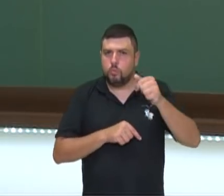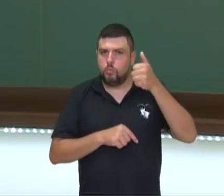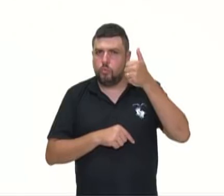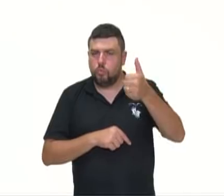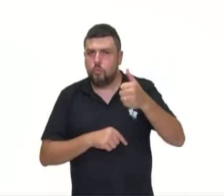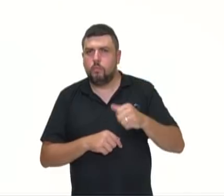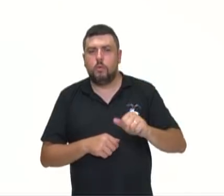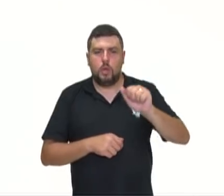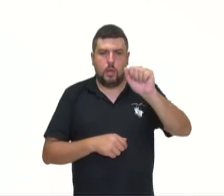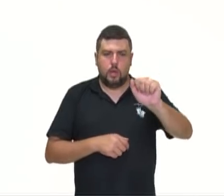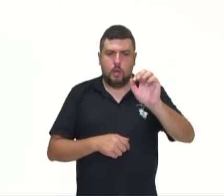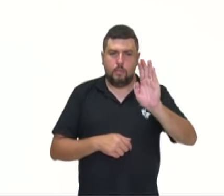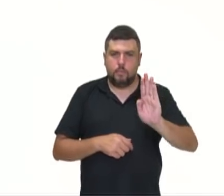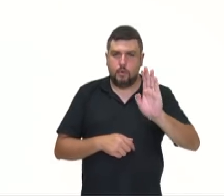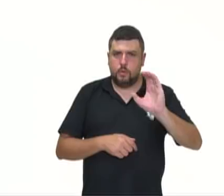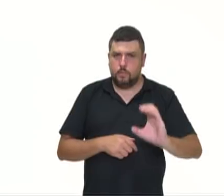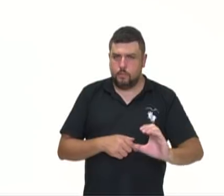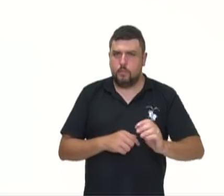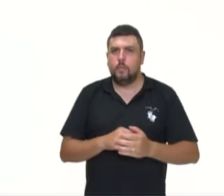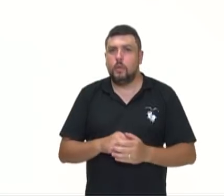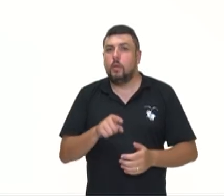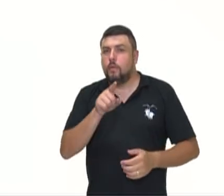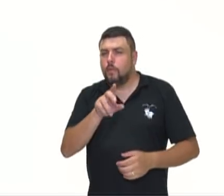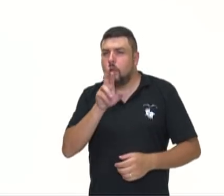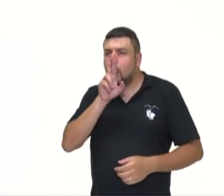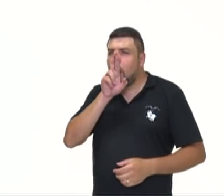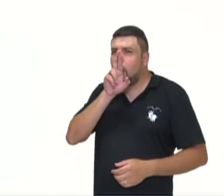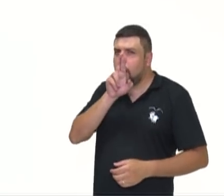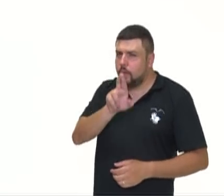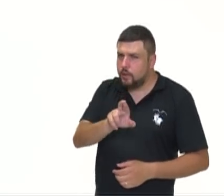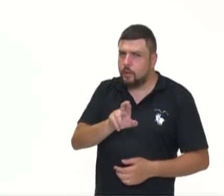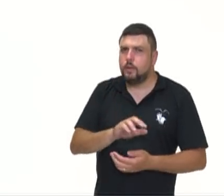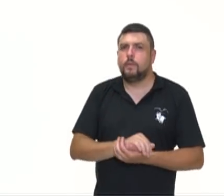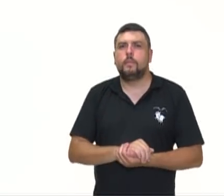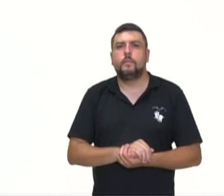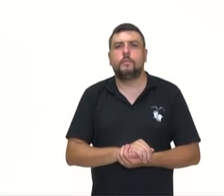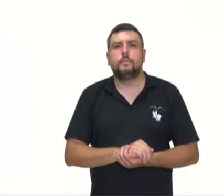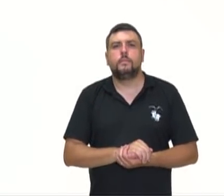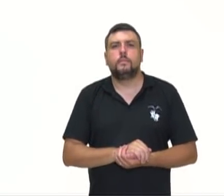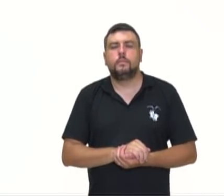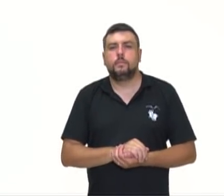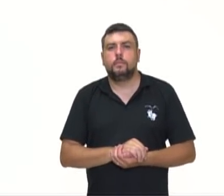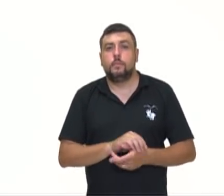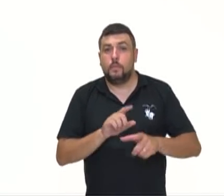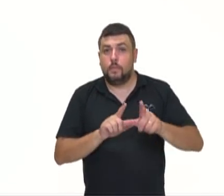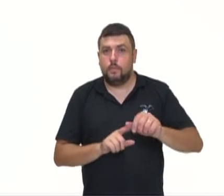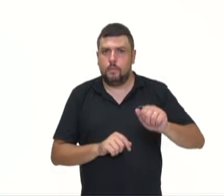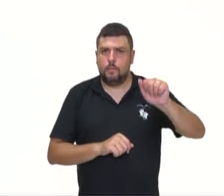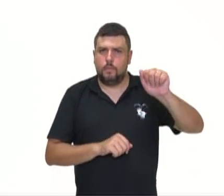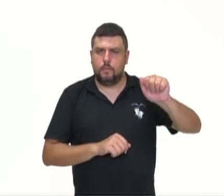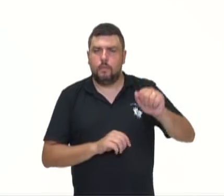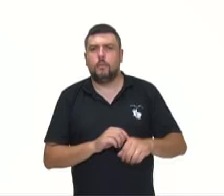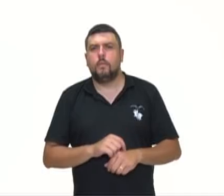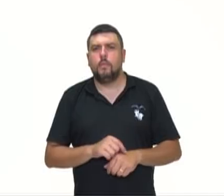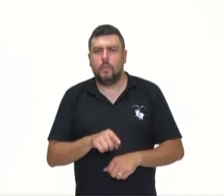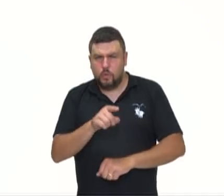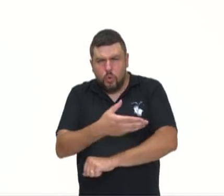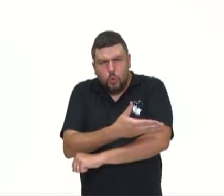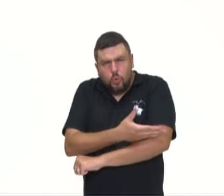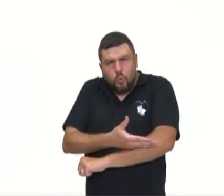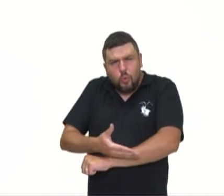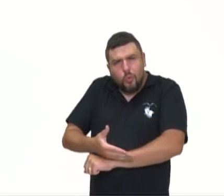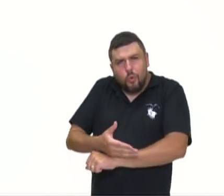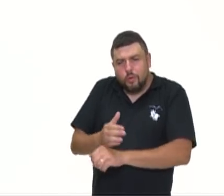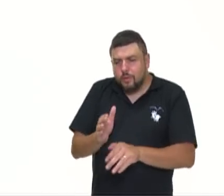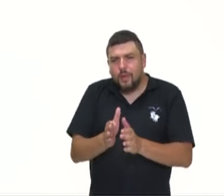perguntas, A, B e C, para que vocês possam responder aí de acordo com o tempo que eu vou dar. Letra A. Você costuma ler histórias em